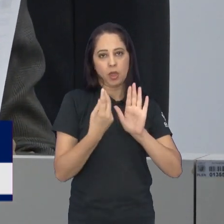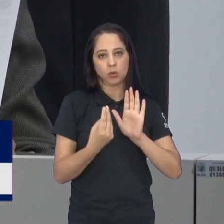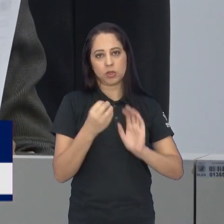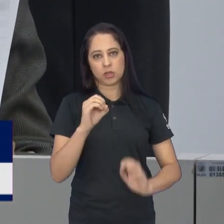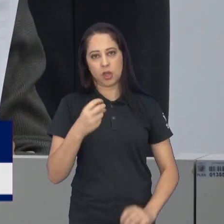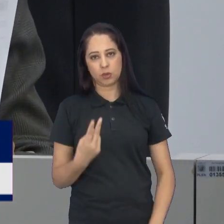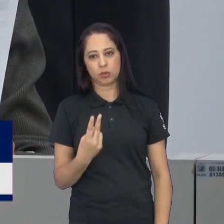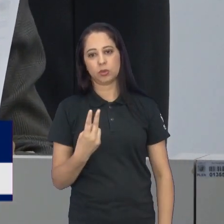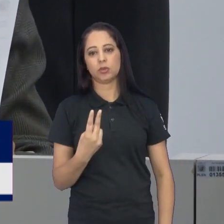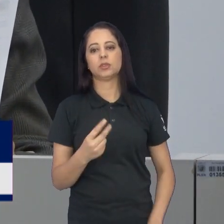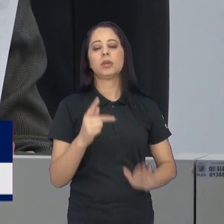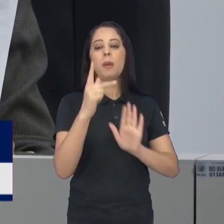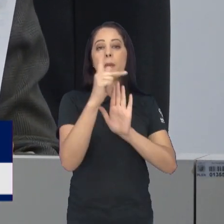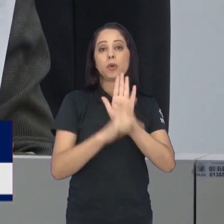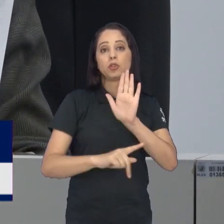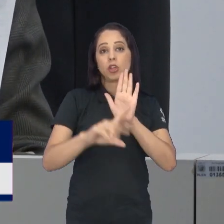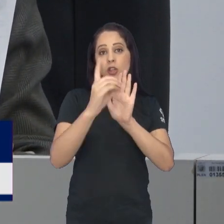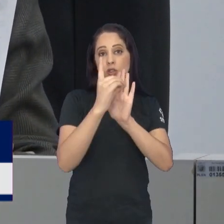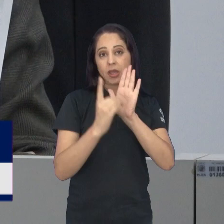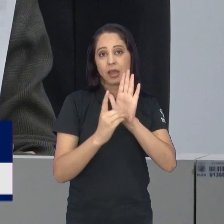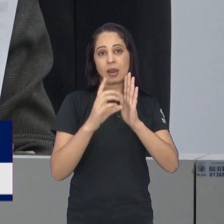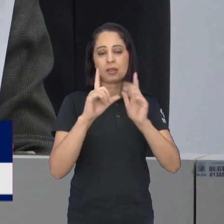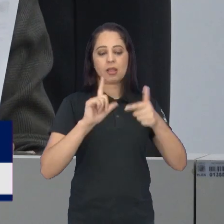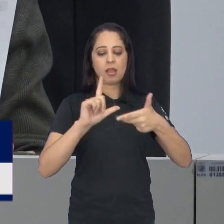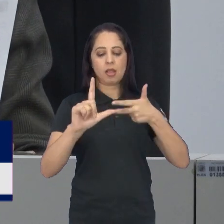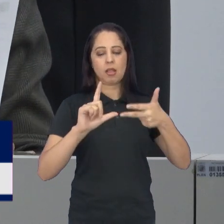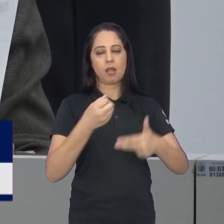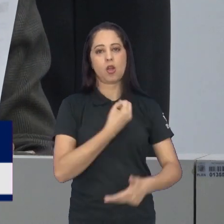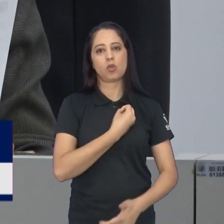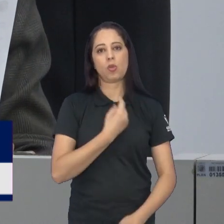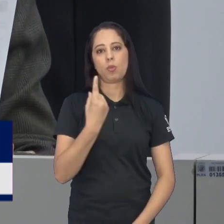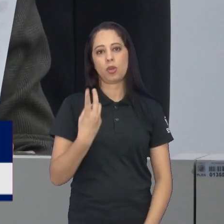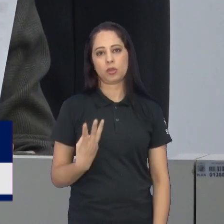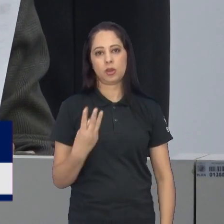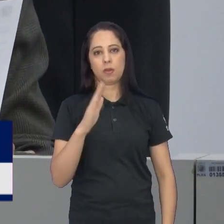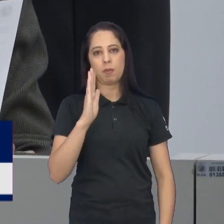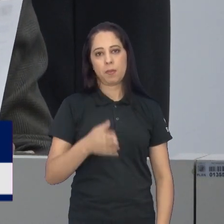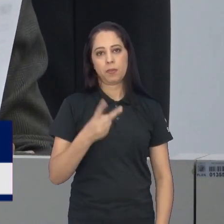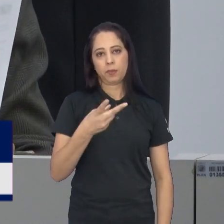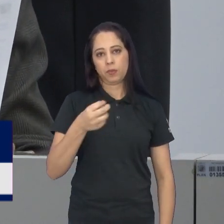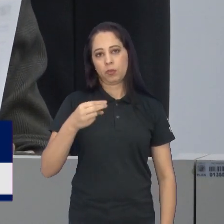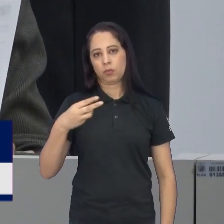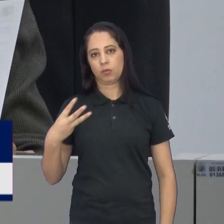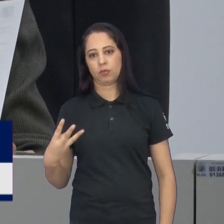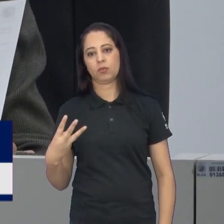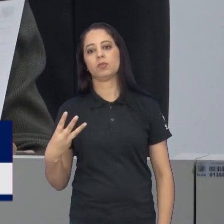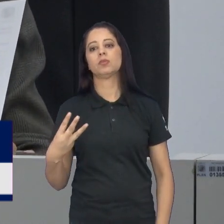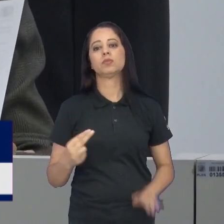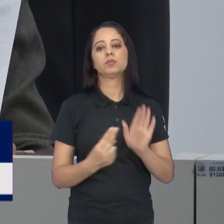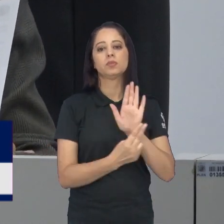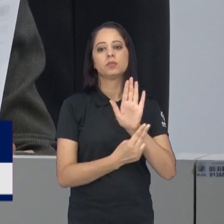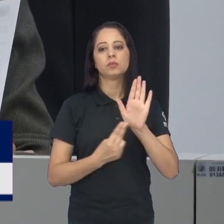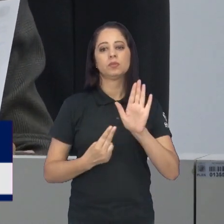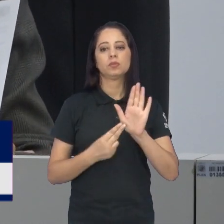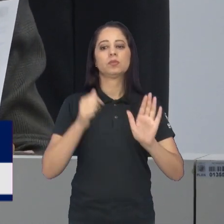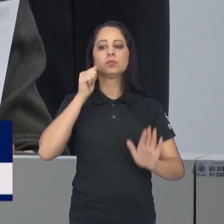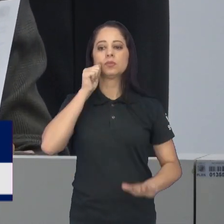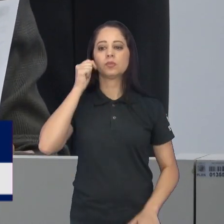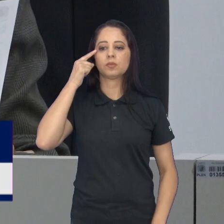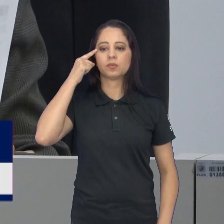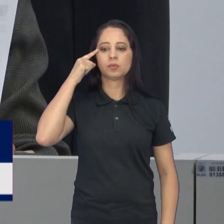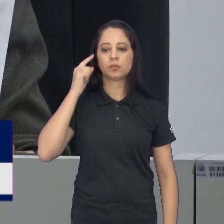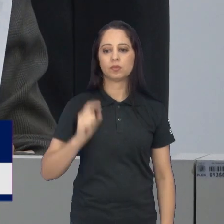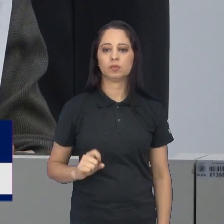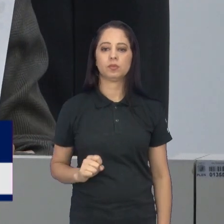6202/2023, projeto de decreto legislativo número 13/2023, autoria, vereadora Amélia